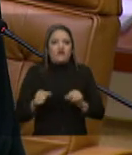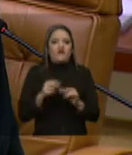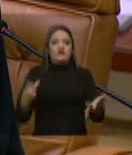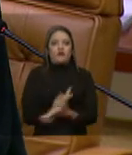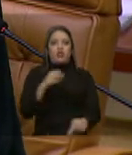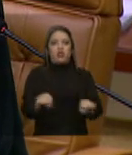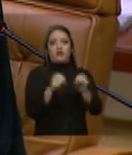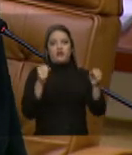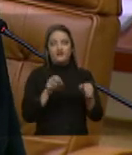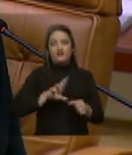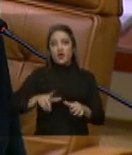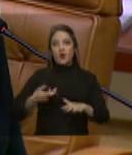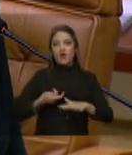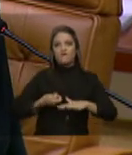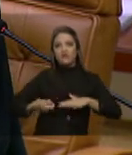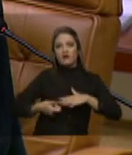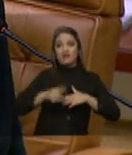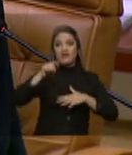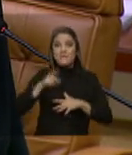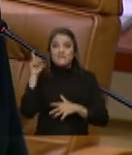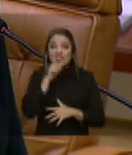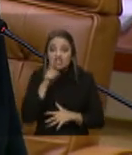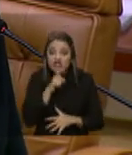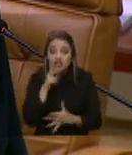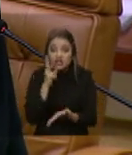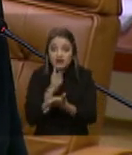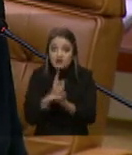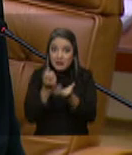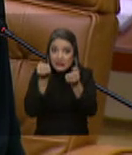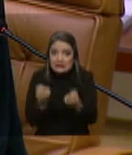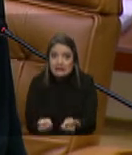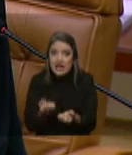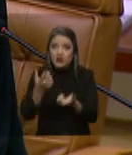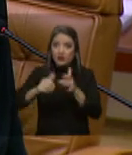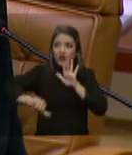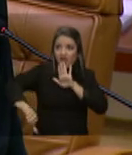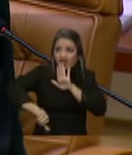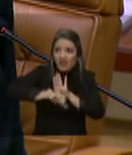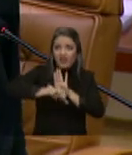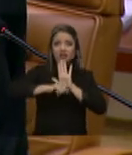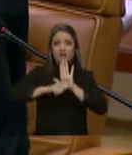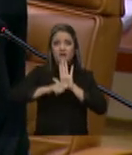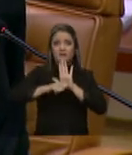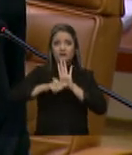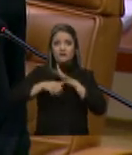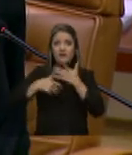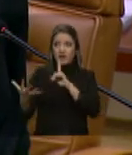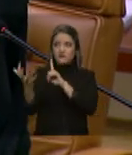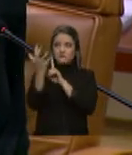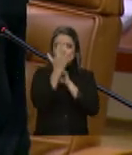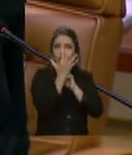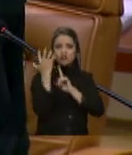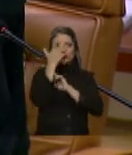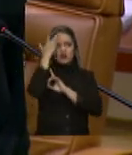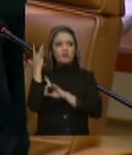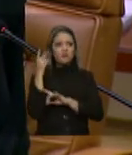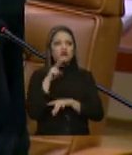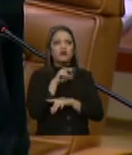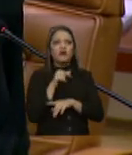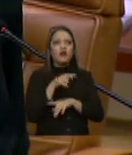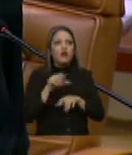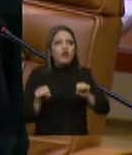fake News por mentiras é mentira sórdidas é crimes e como é uma